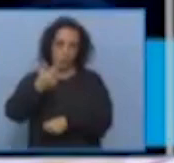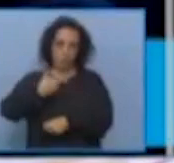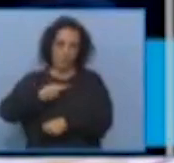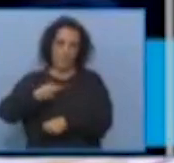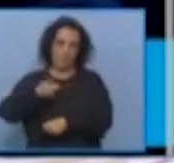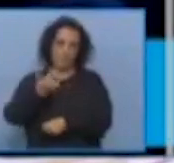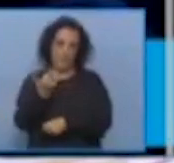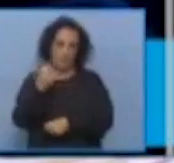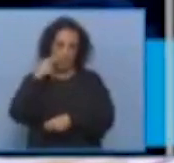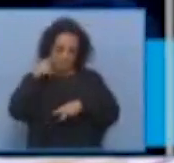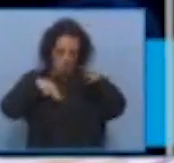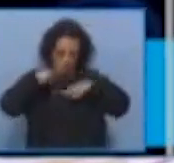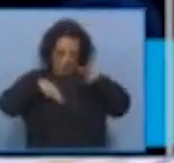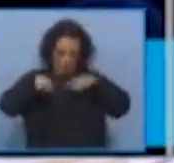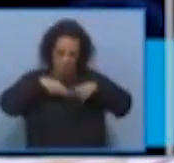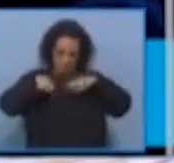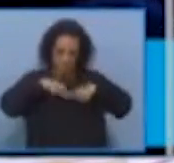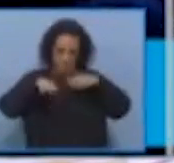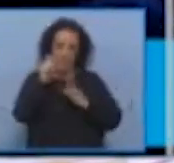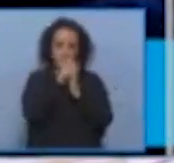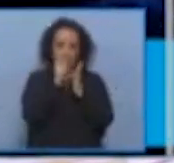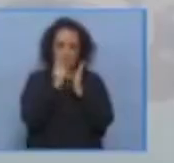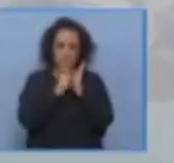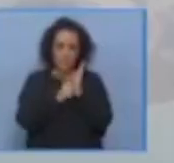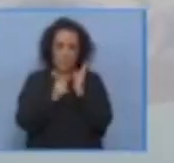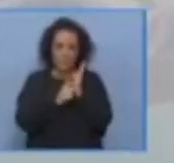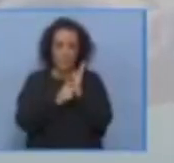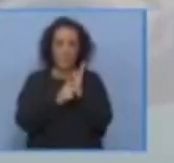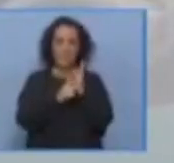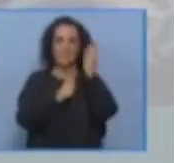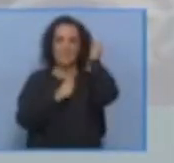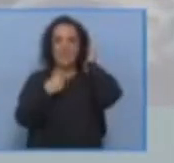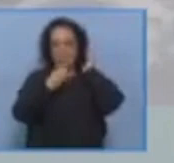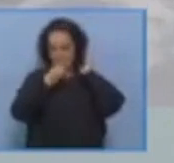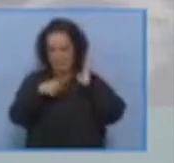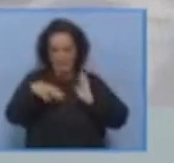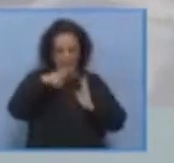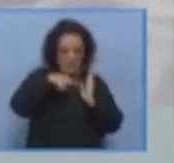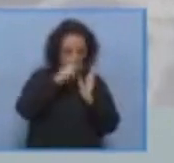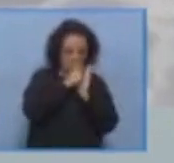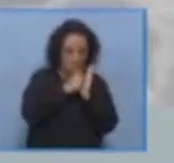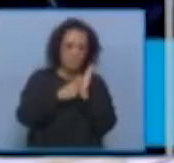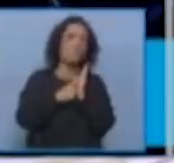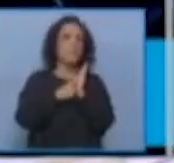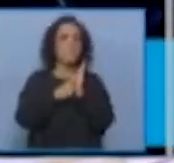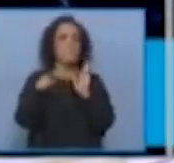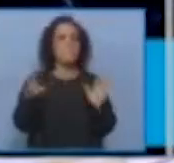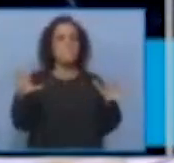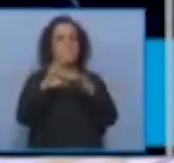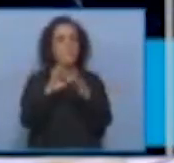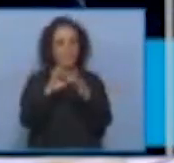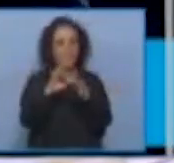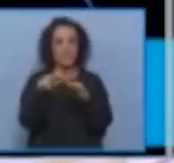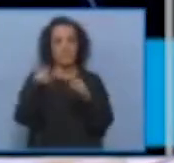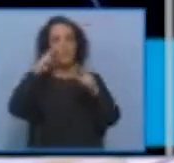cá consultar os apontamentos. Porque agora perdi-me. Mas tem a ver